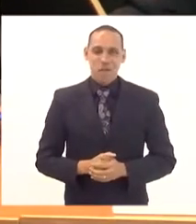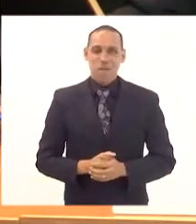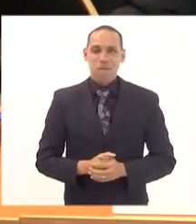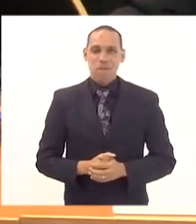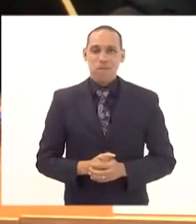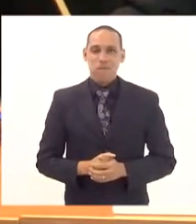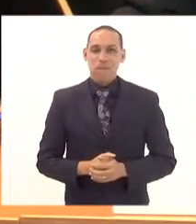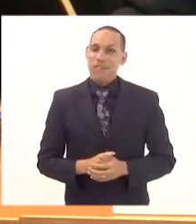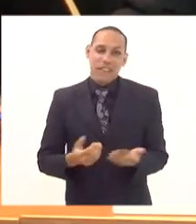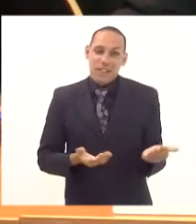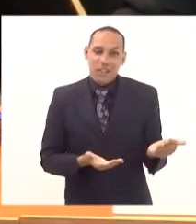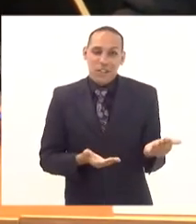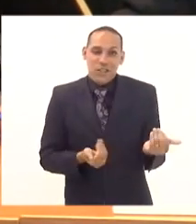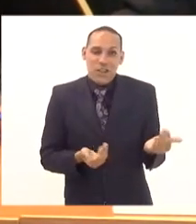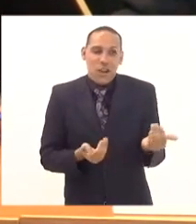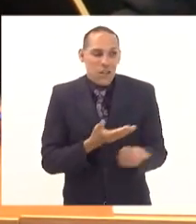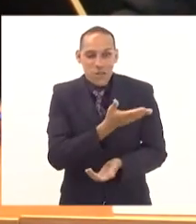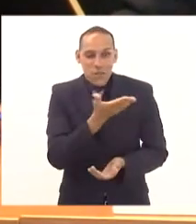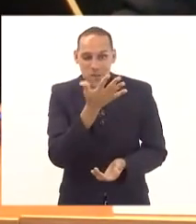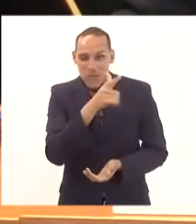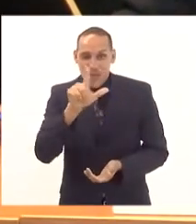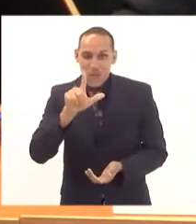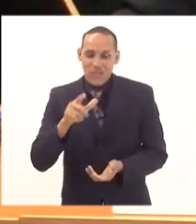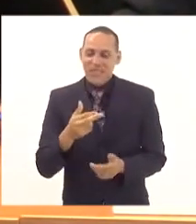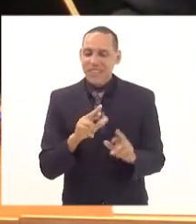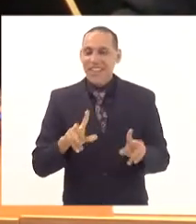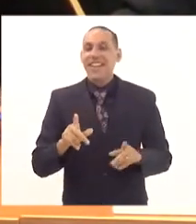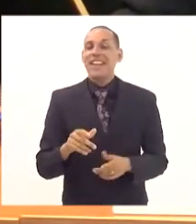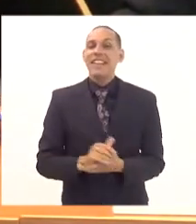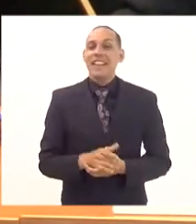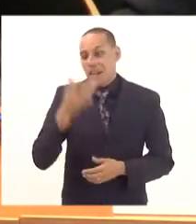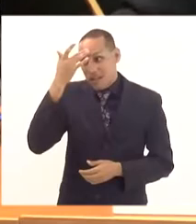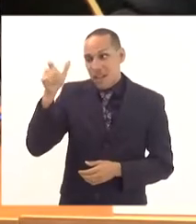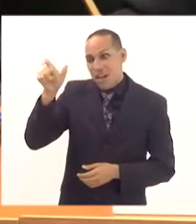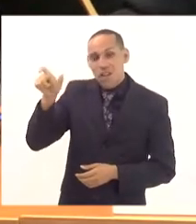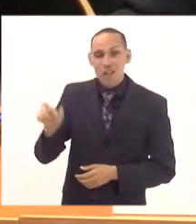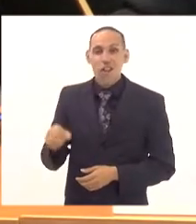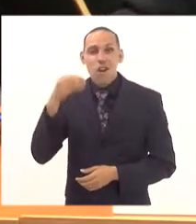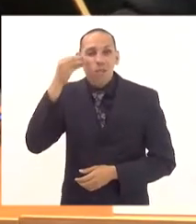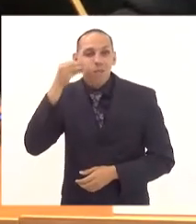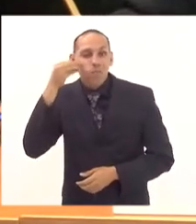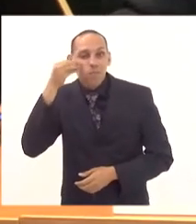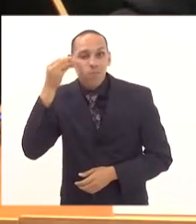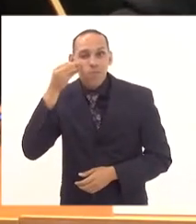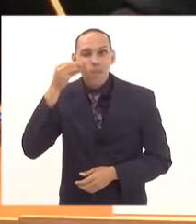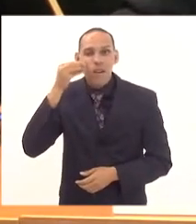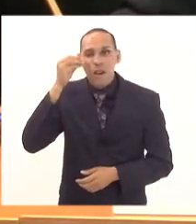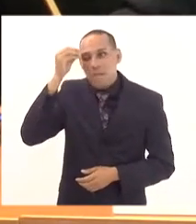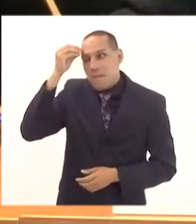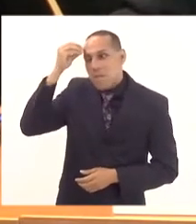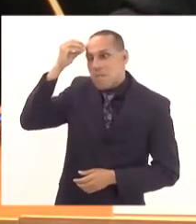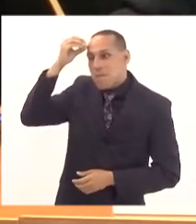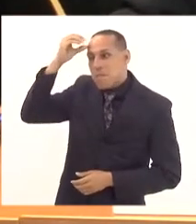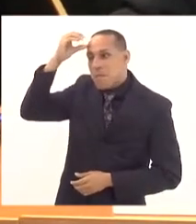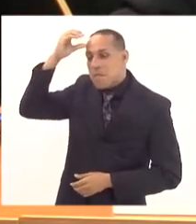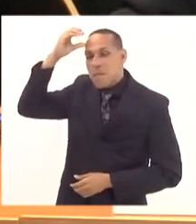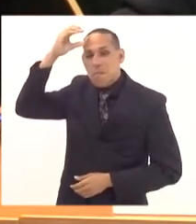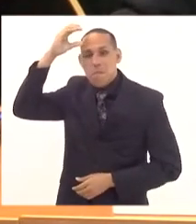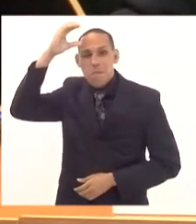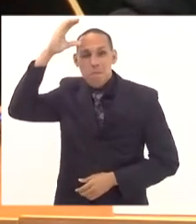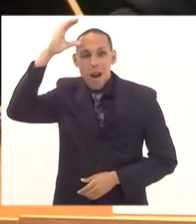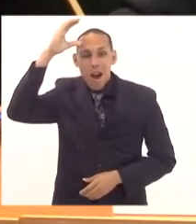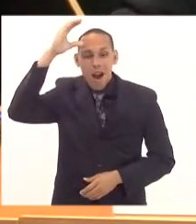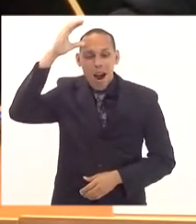a pessoa quer jovem a mais tempo né gente aquele que por meio da experiência de vida como lo vasto conhecimento e tem